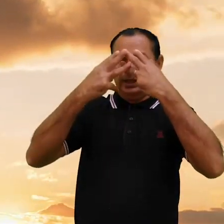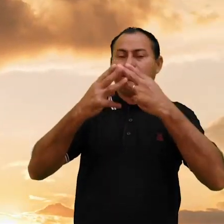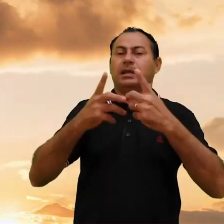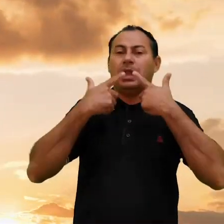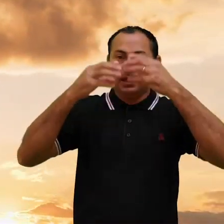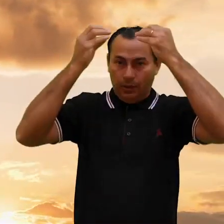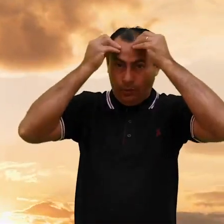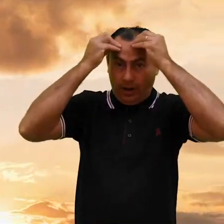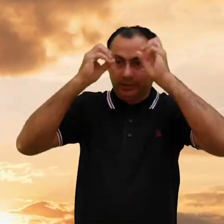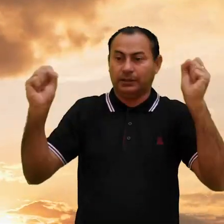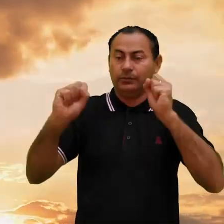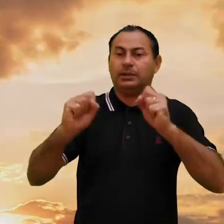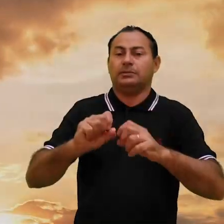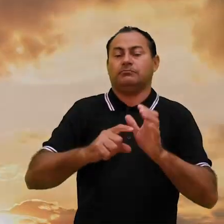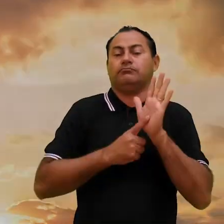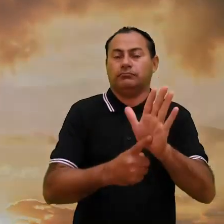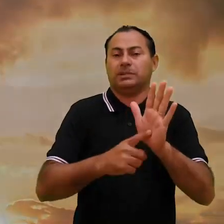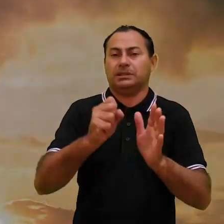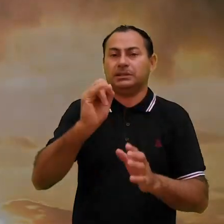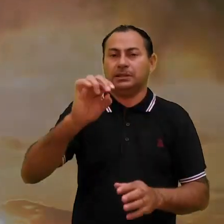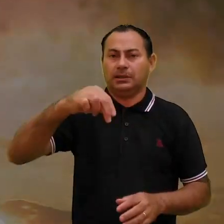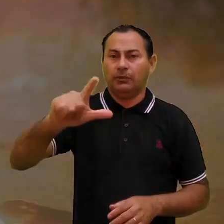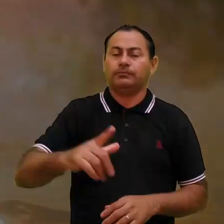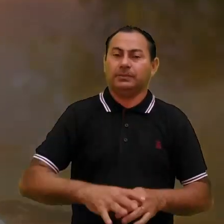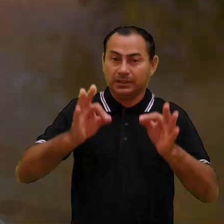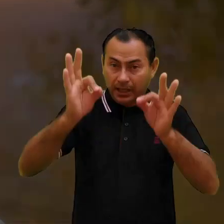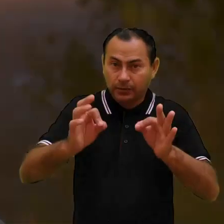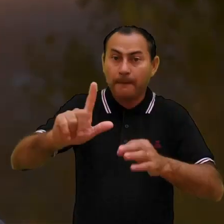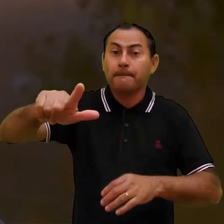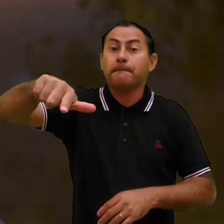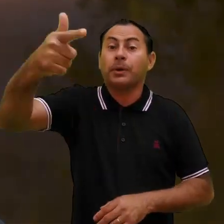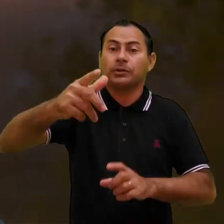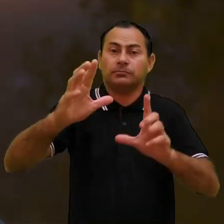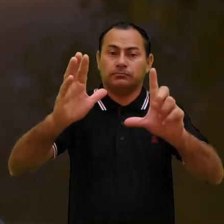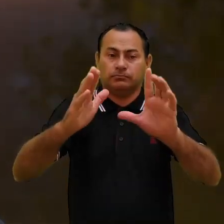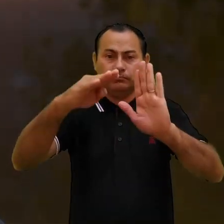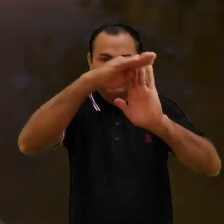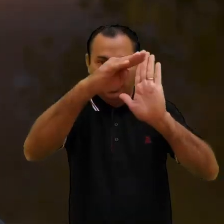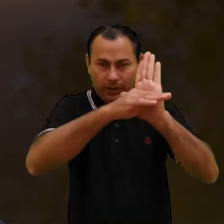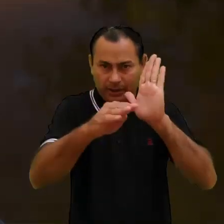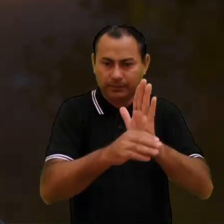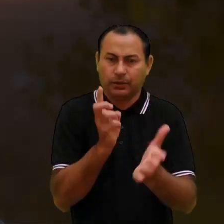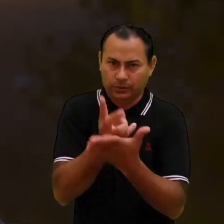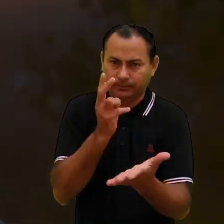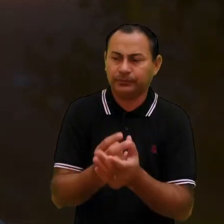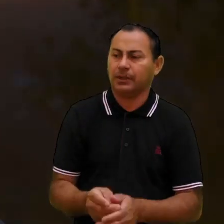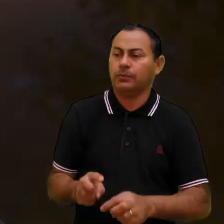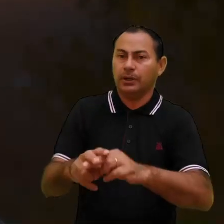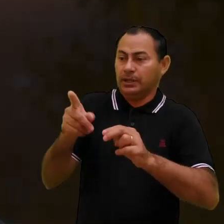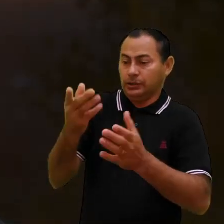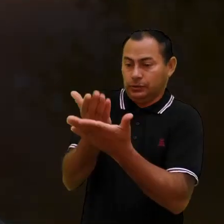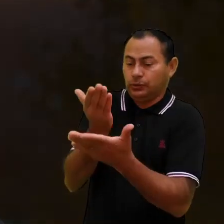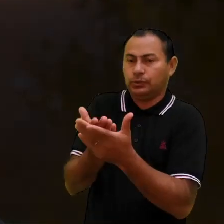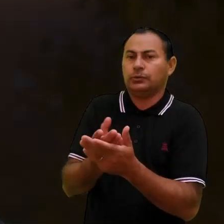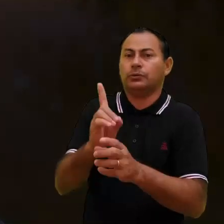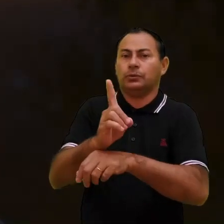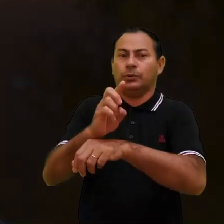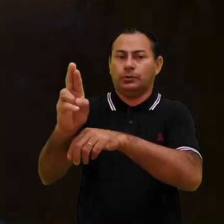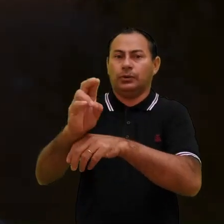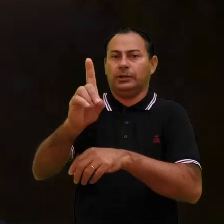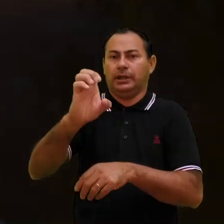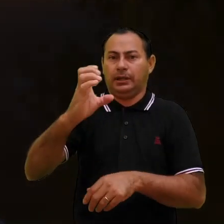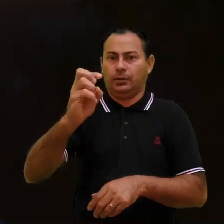esta linguagem de sinais. Bom, no próximo programa vamos continuar. Este é um estudo escrito pelo Dr. Dick